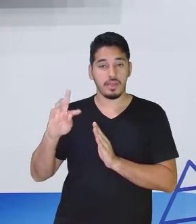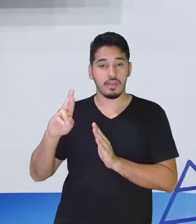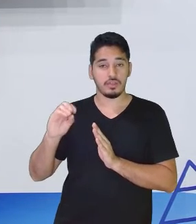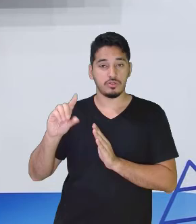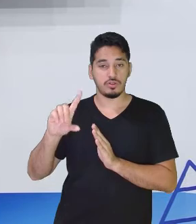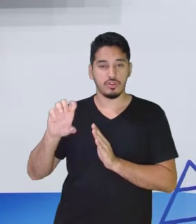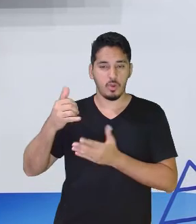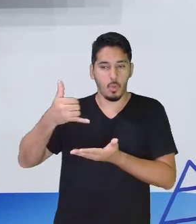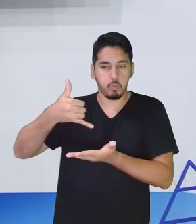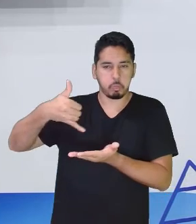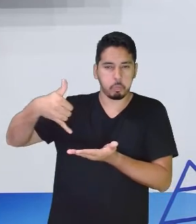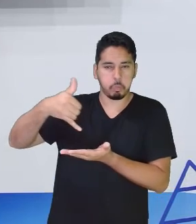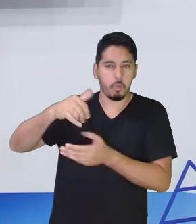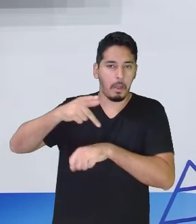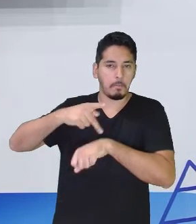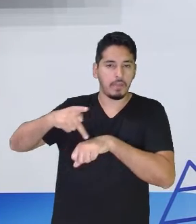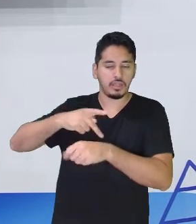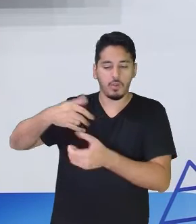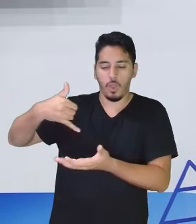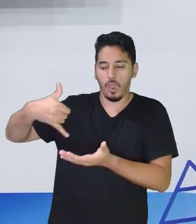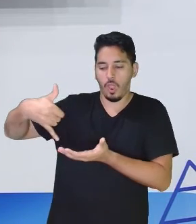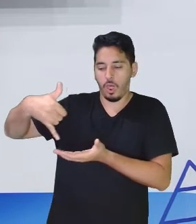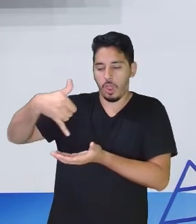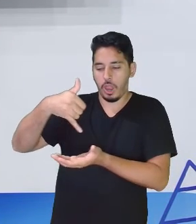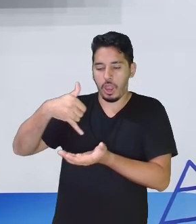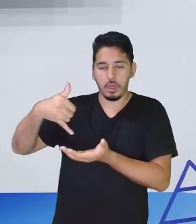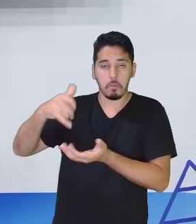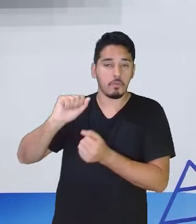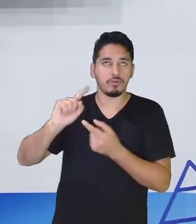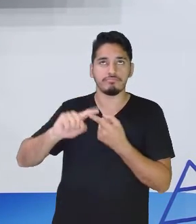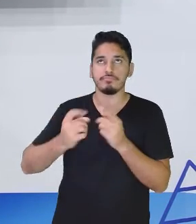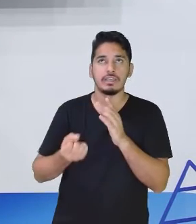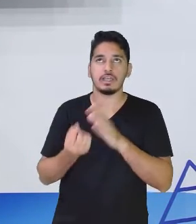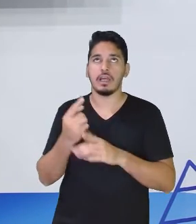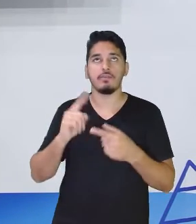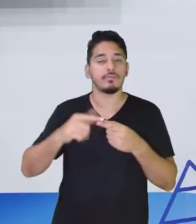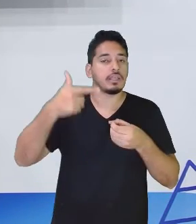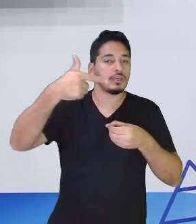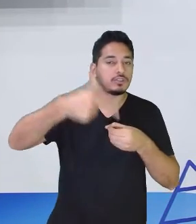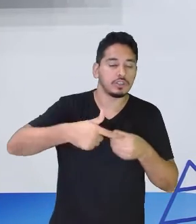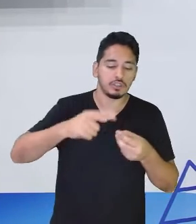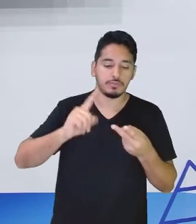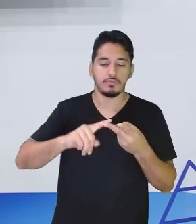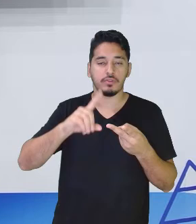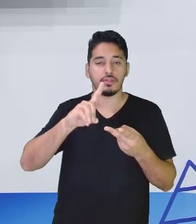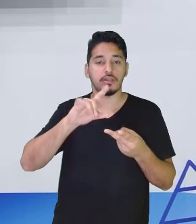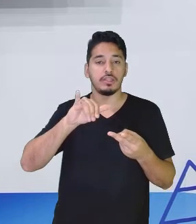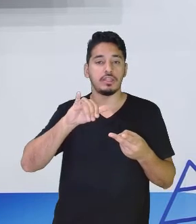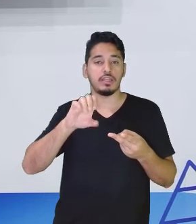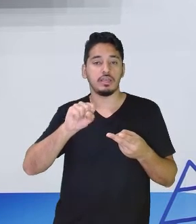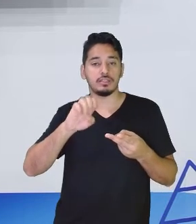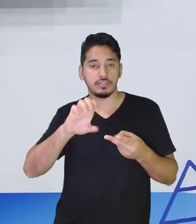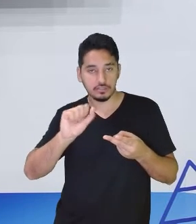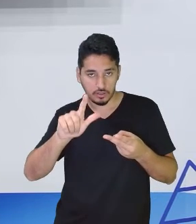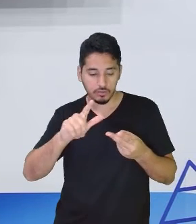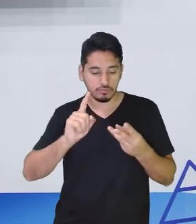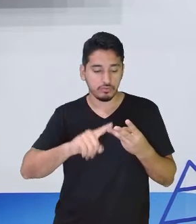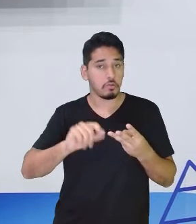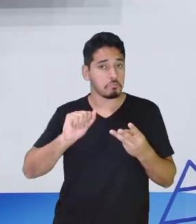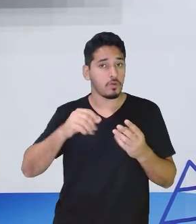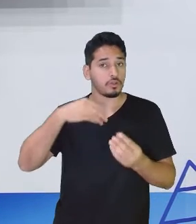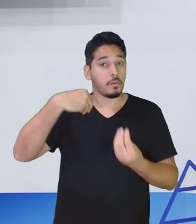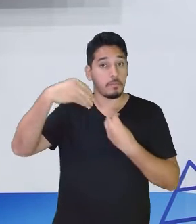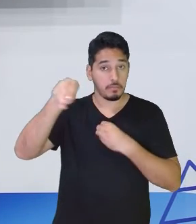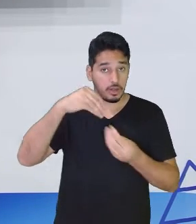feito várias coisas, desde o combustível, a gasolina, o diesel e até mesmo o plástico. A gente vai ver outras